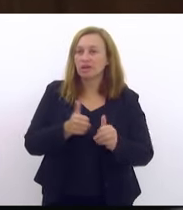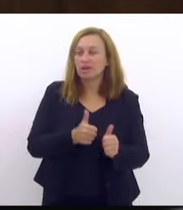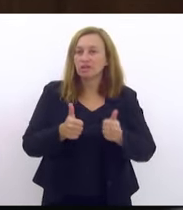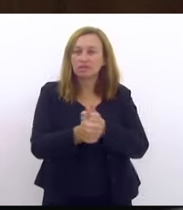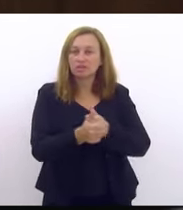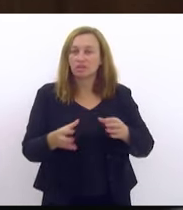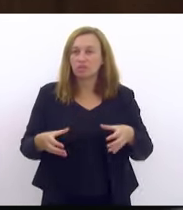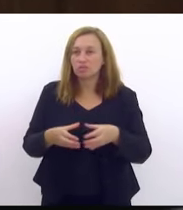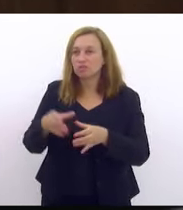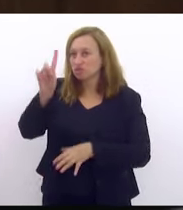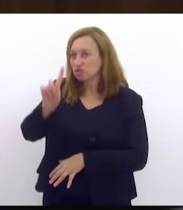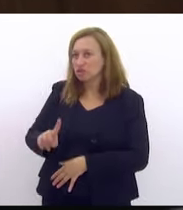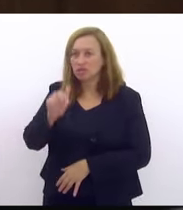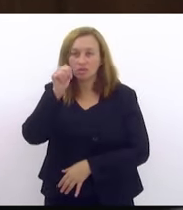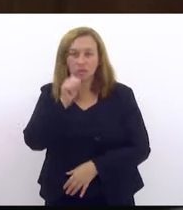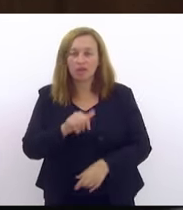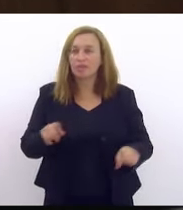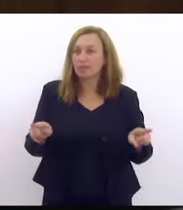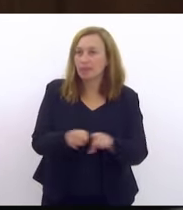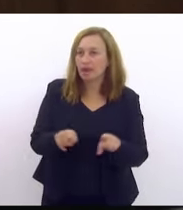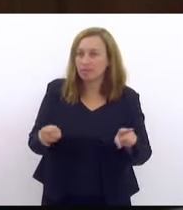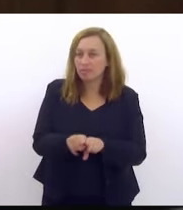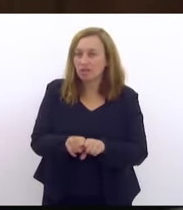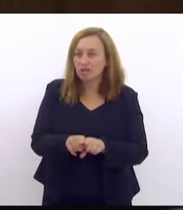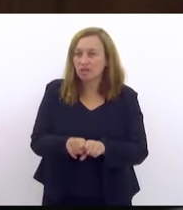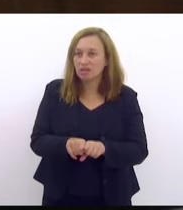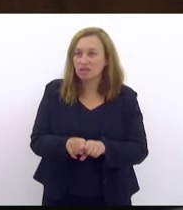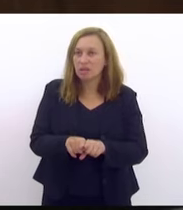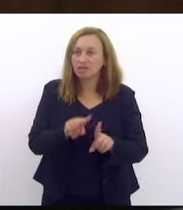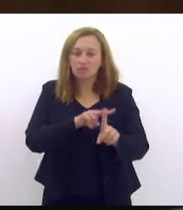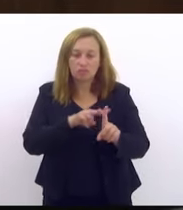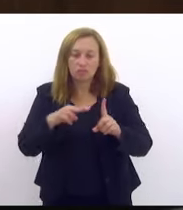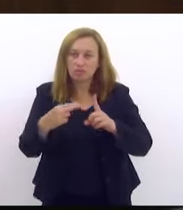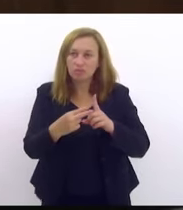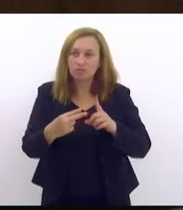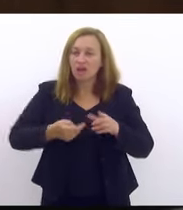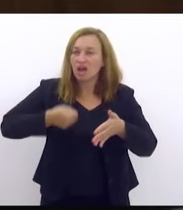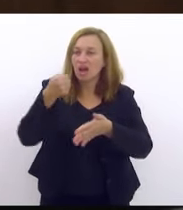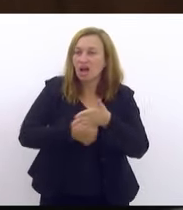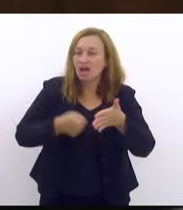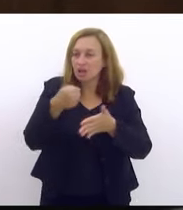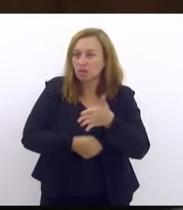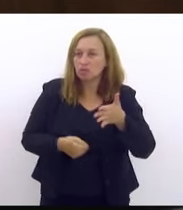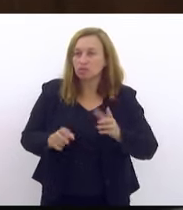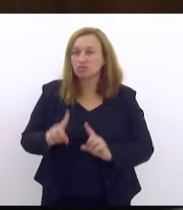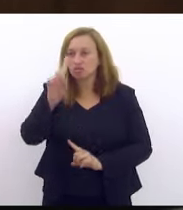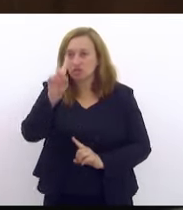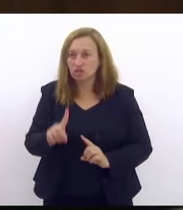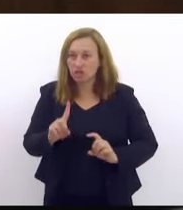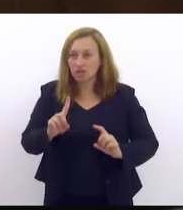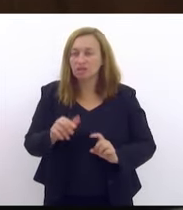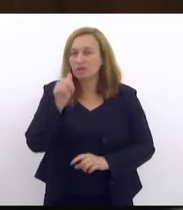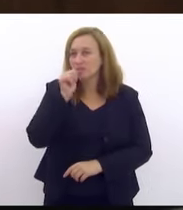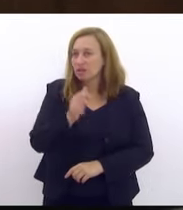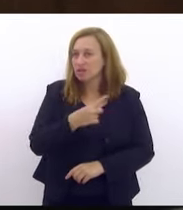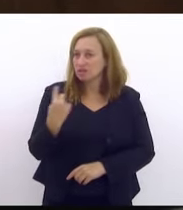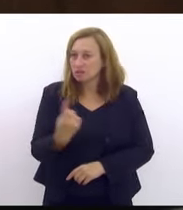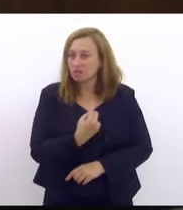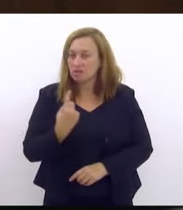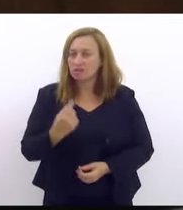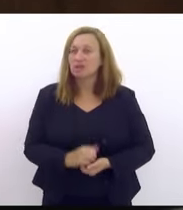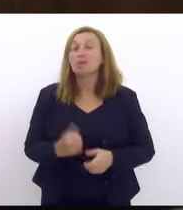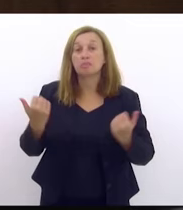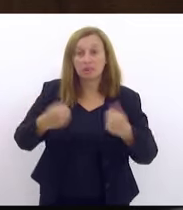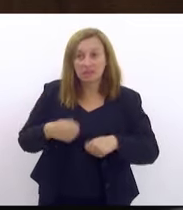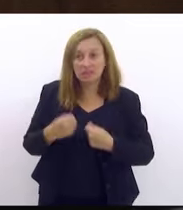da Mulher é também poder visibilizar a luta em defesa dos direitos das nossas mulheres. E a gente